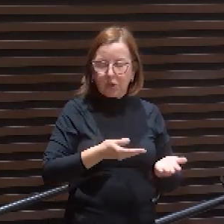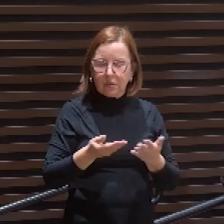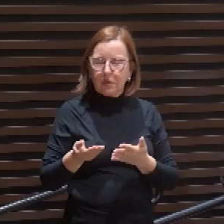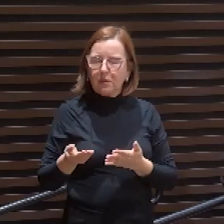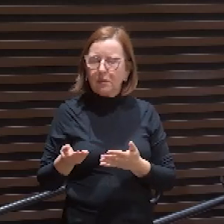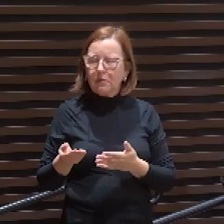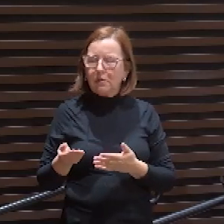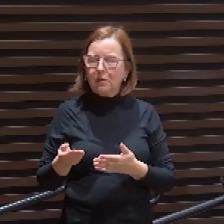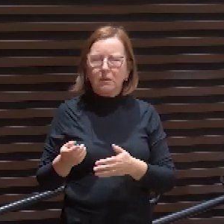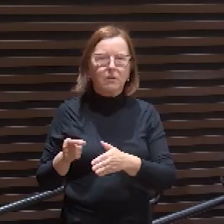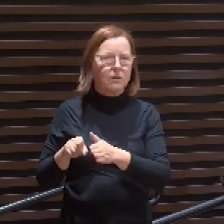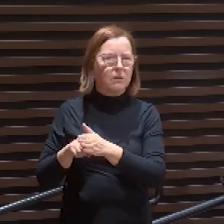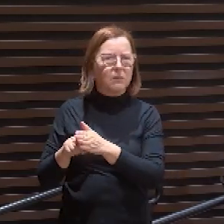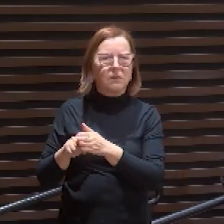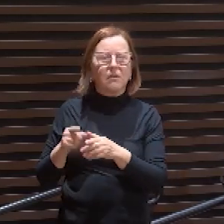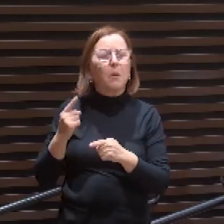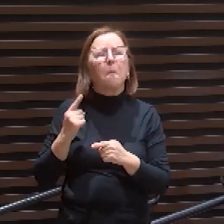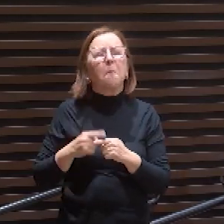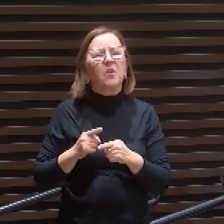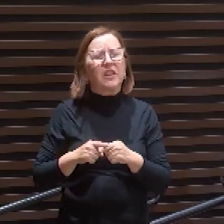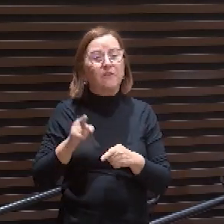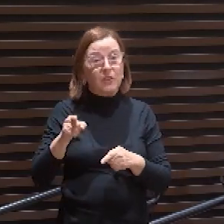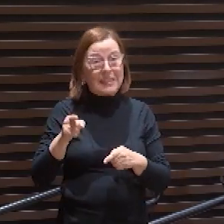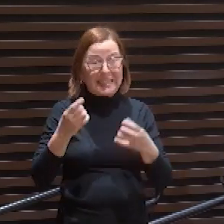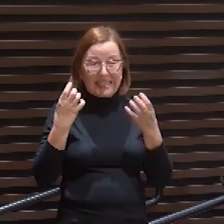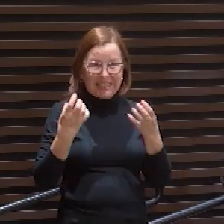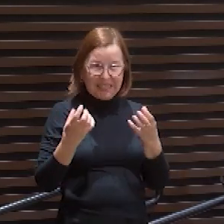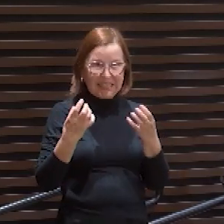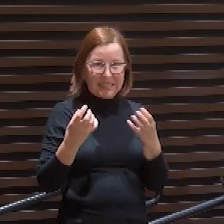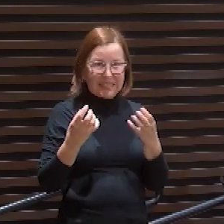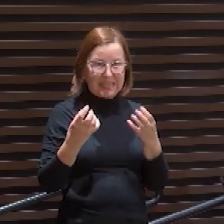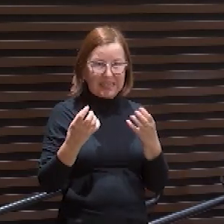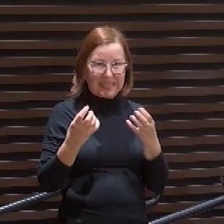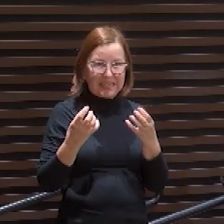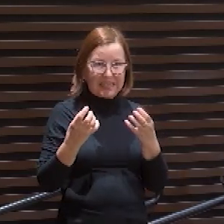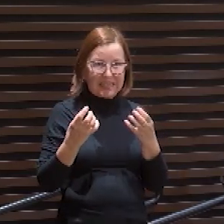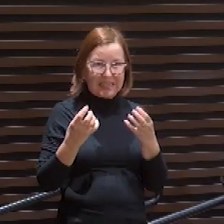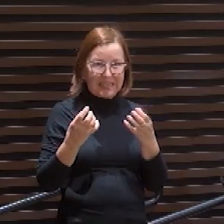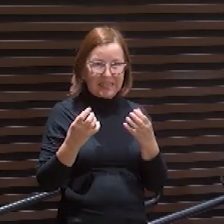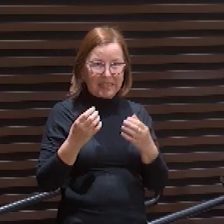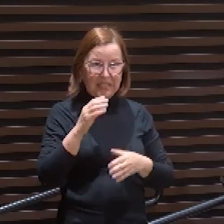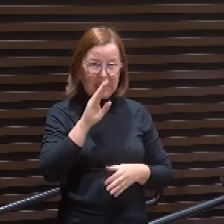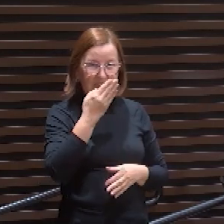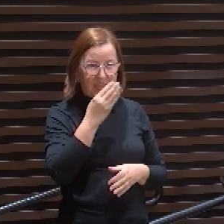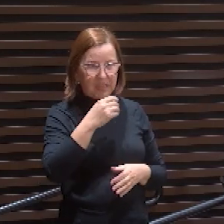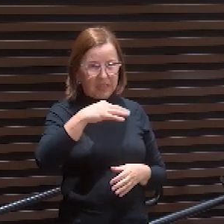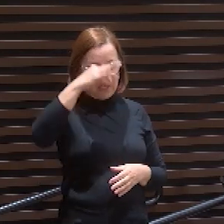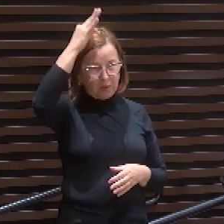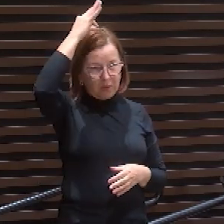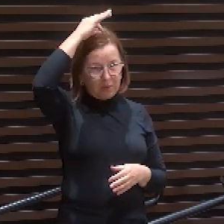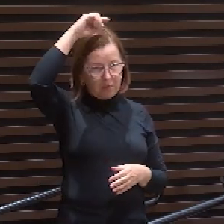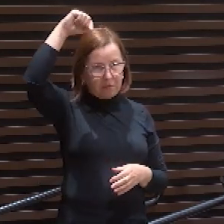por quê? Você quis trapacear o Espírito Santo.